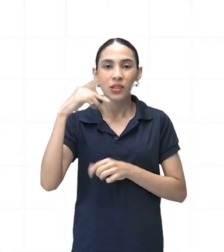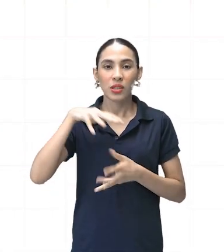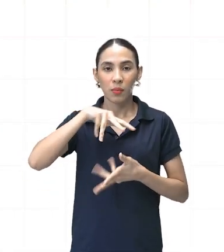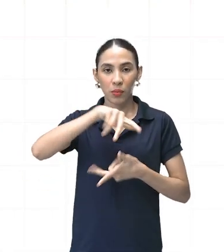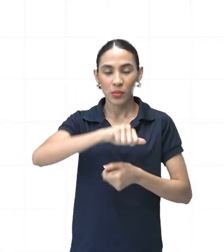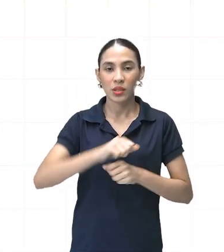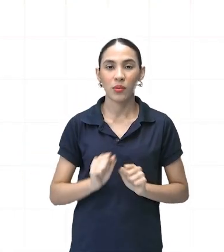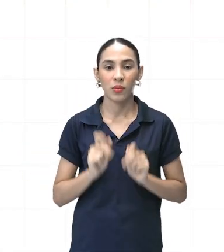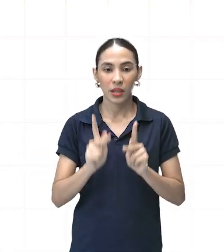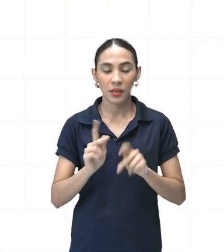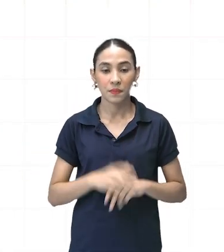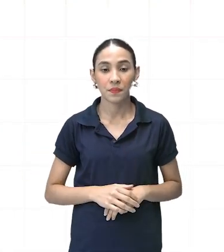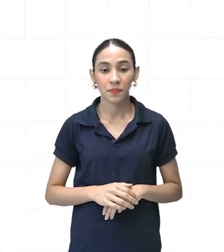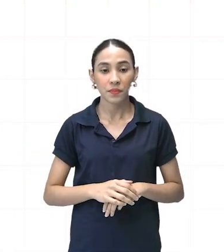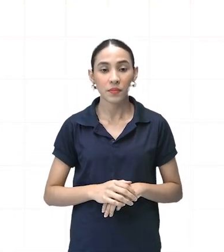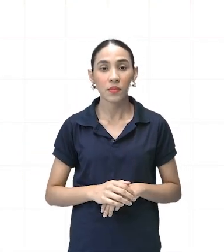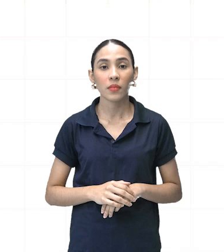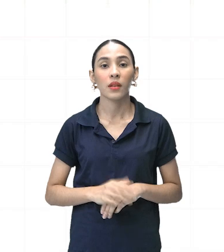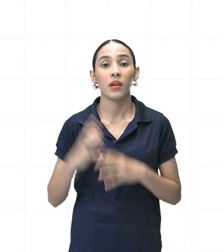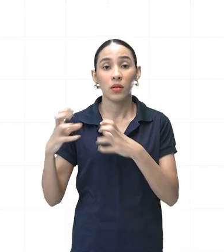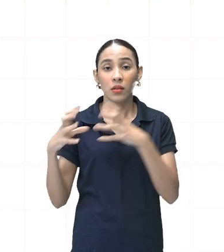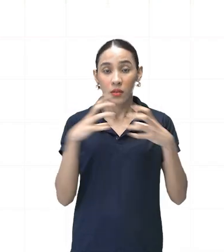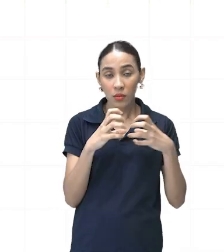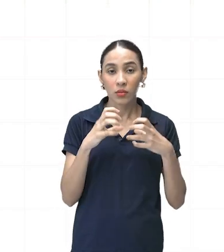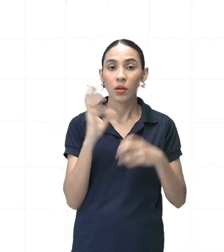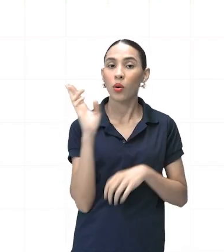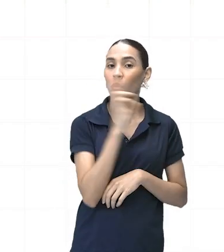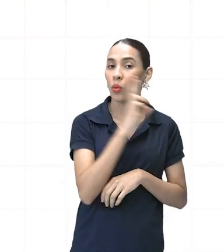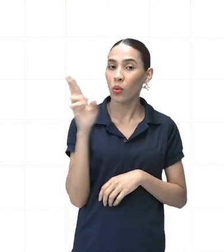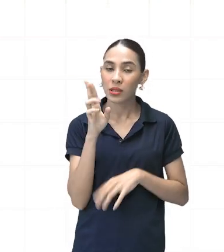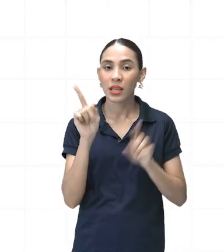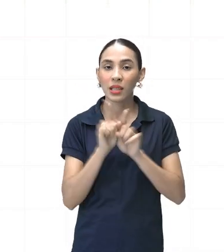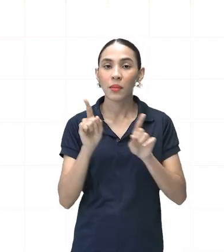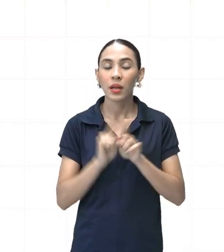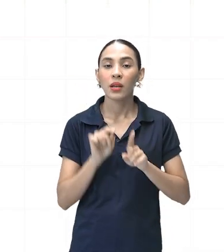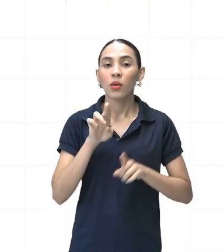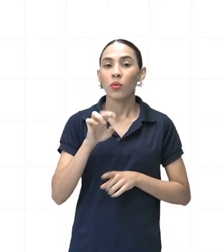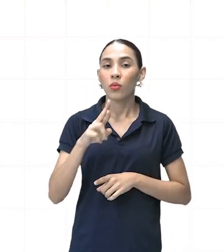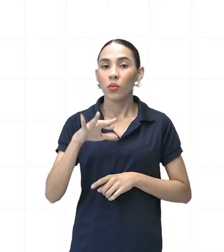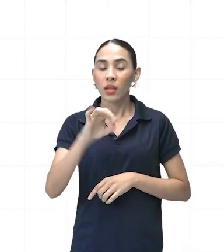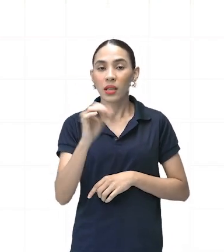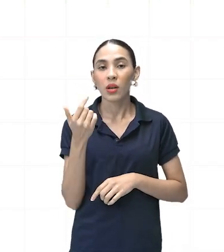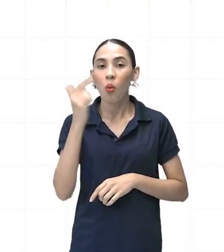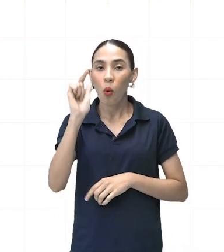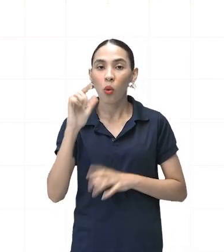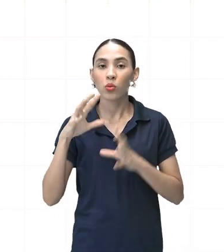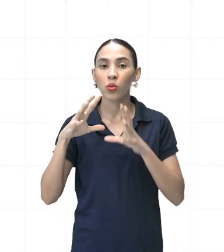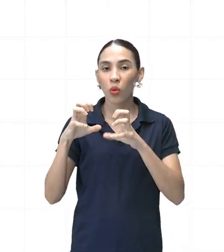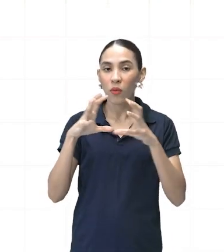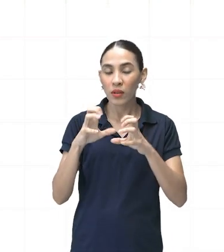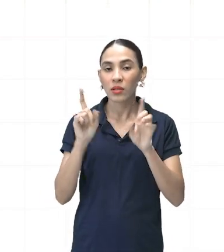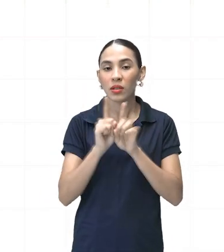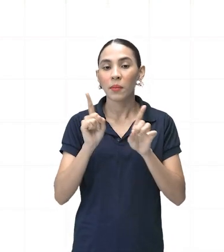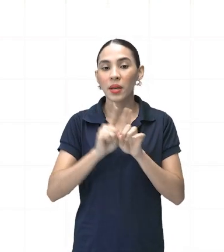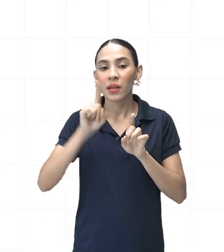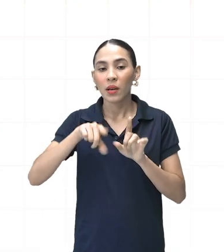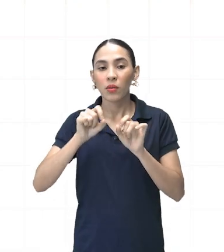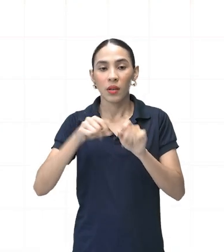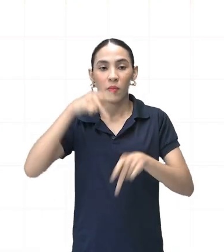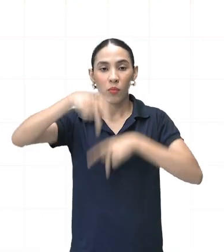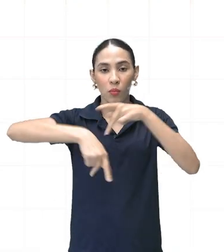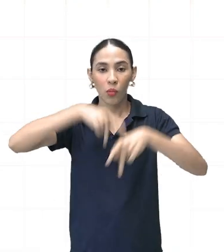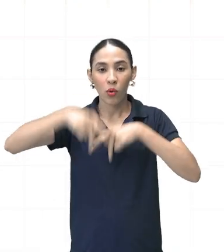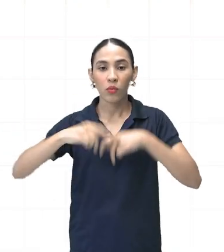tá certo? Além do conflito entre a Rússia e a Ucrânia, gente, um outro conflito que acaba surgindo também vai ser do